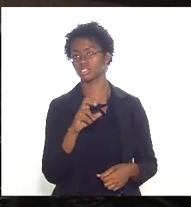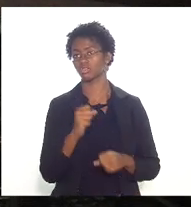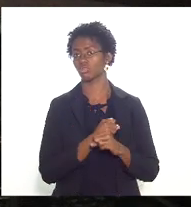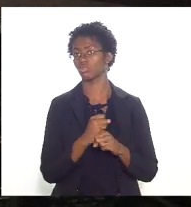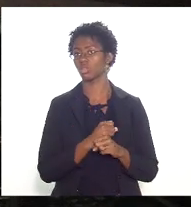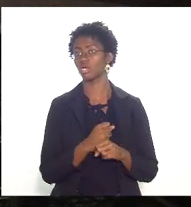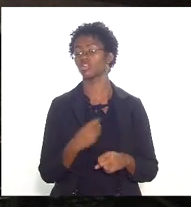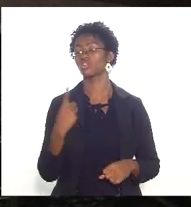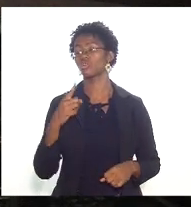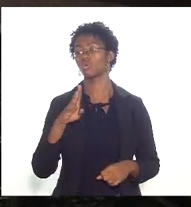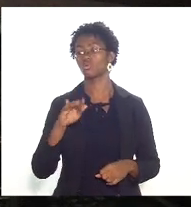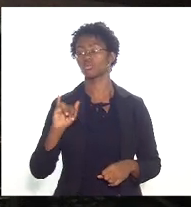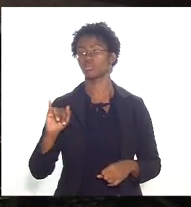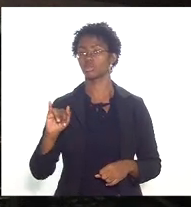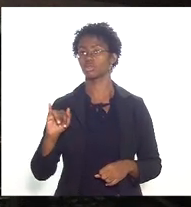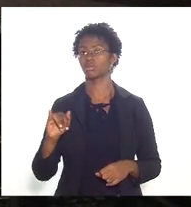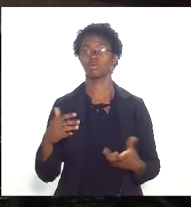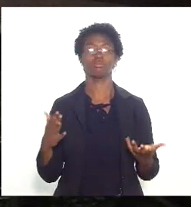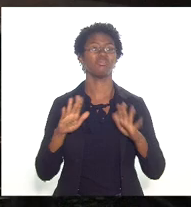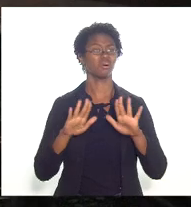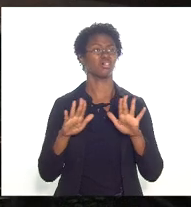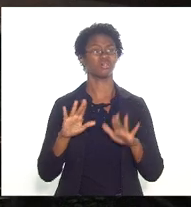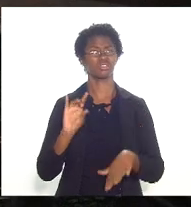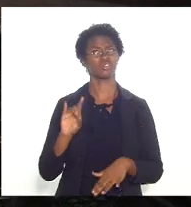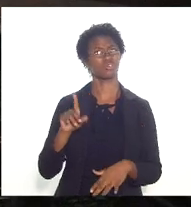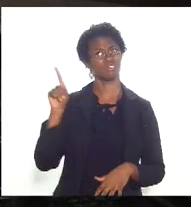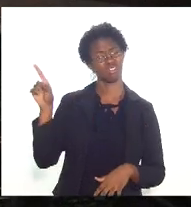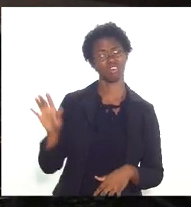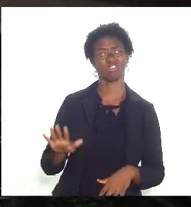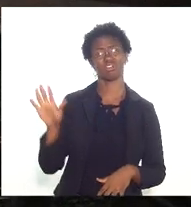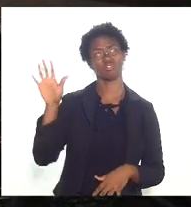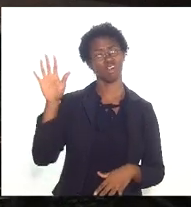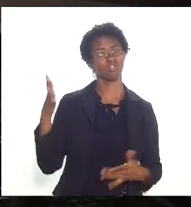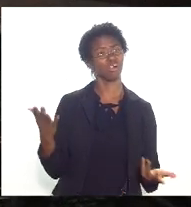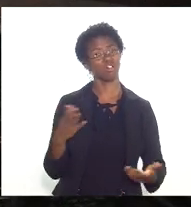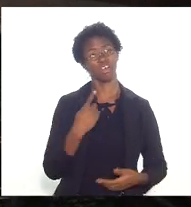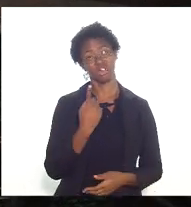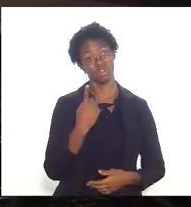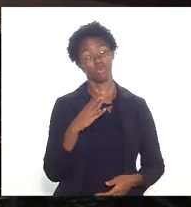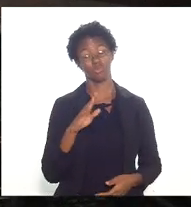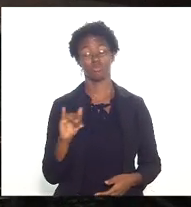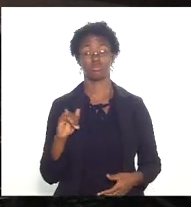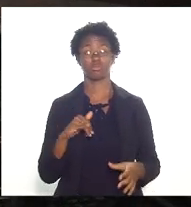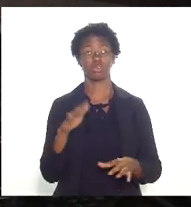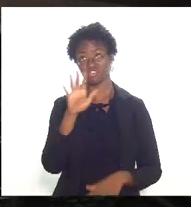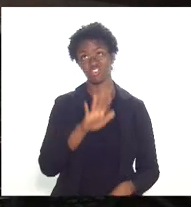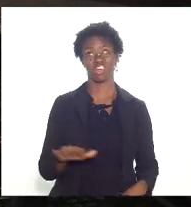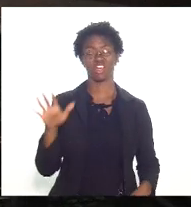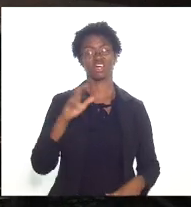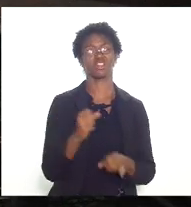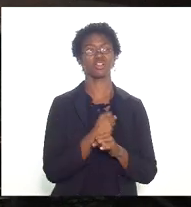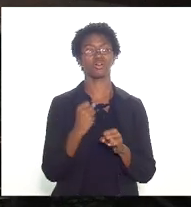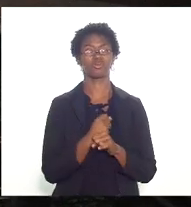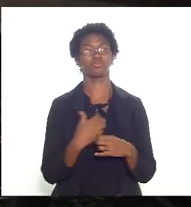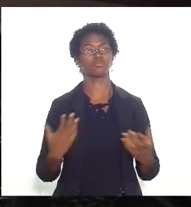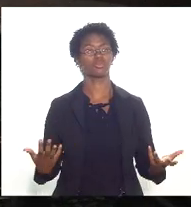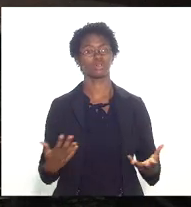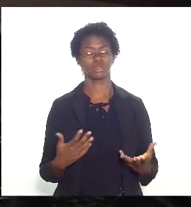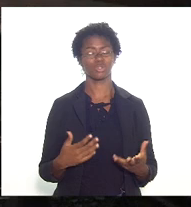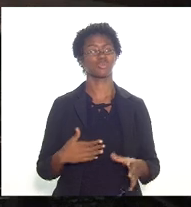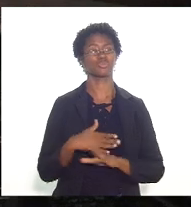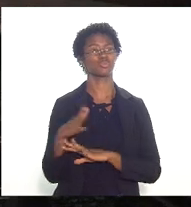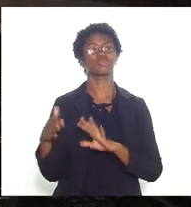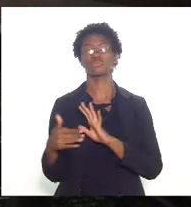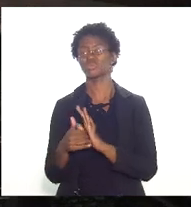Rocinha só Rocinha é mais de 1 milhão eram seis etapas está parada na primeira etapa tá cheia de buraco um caos total